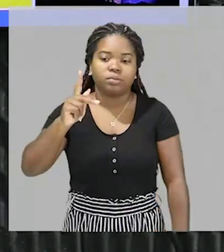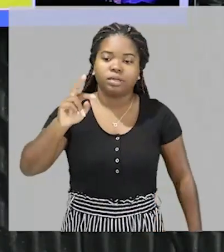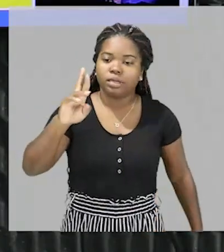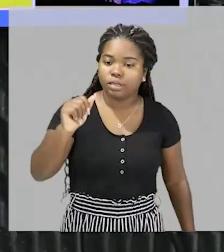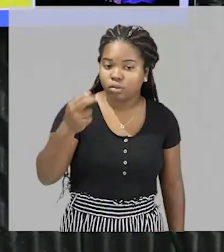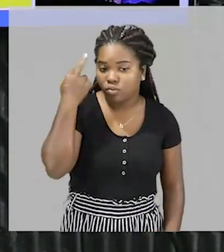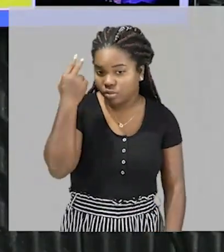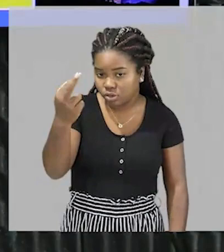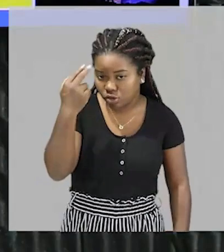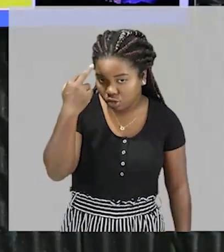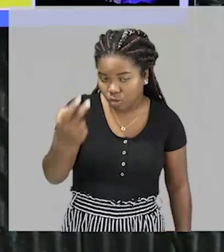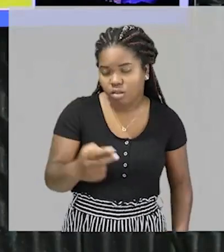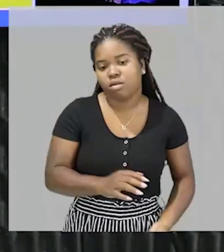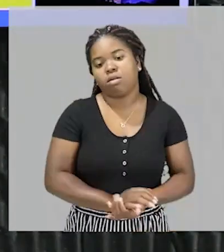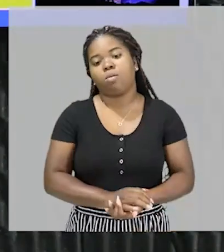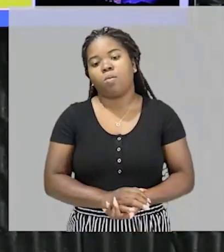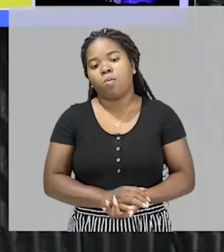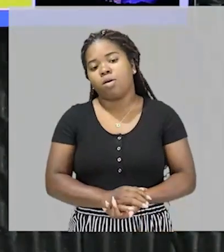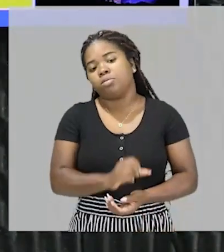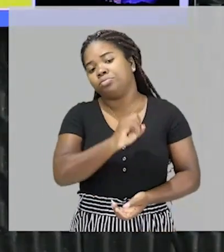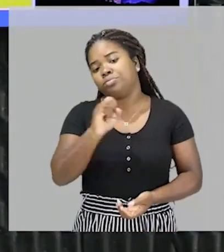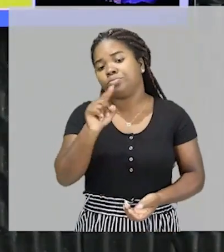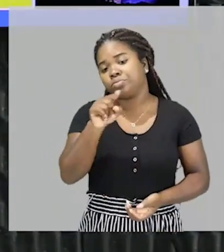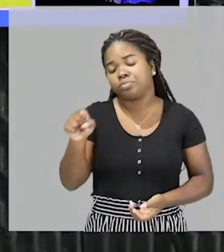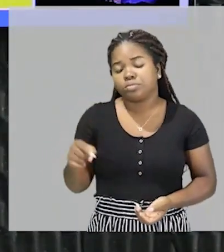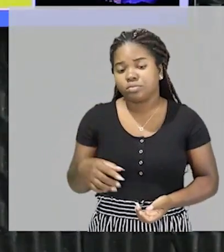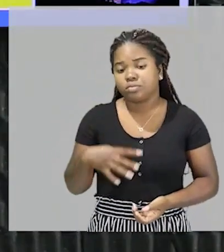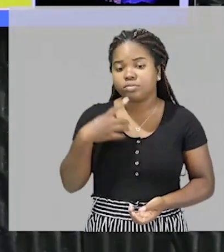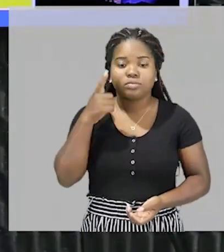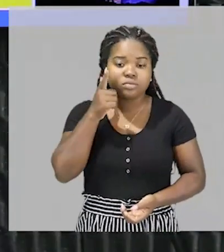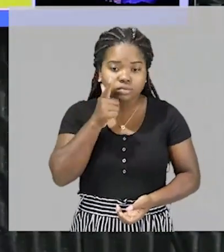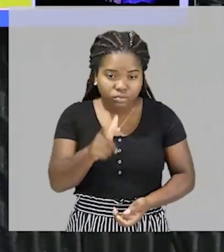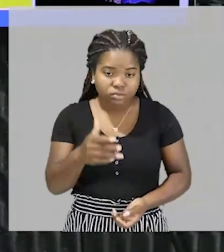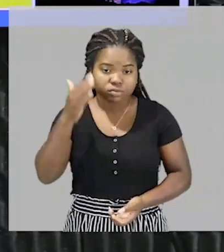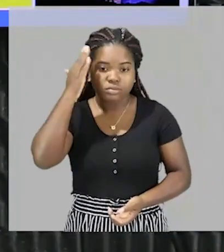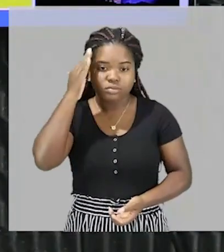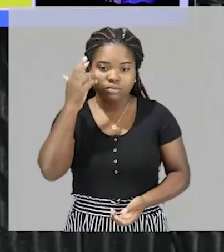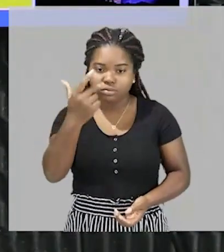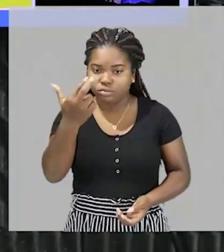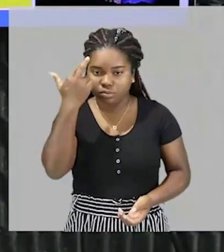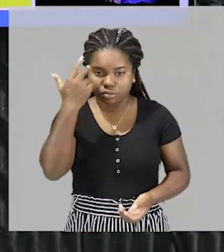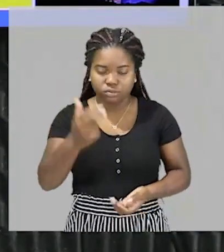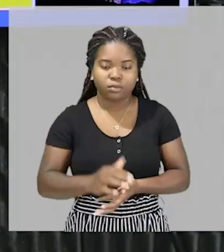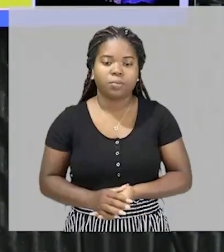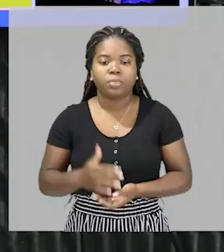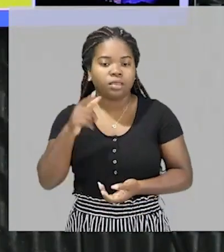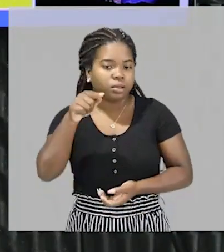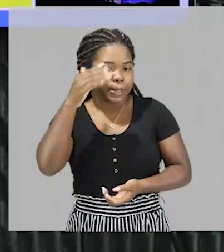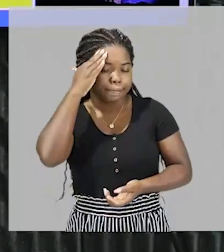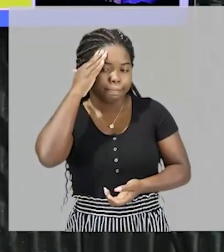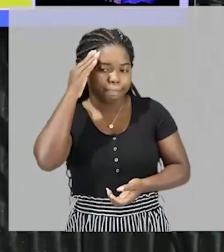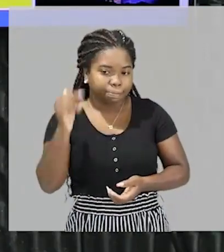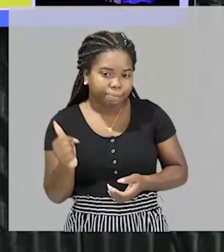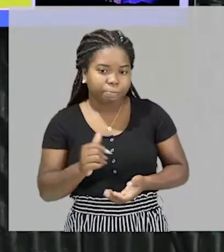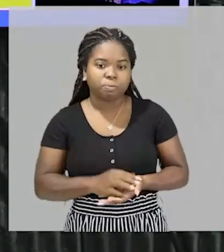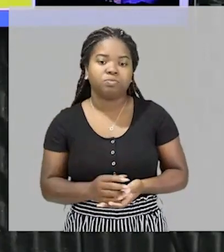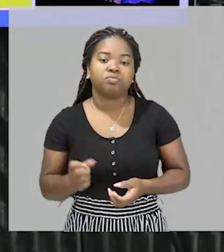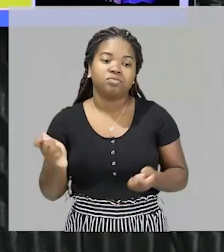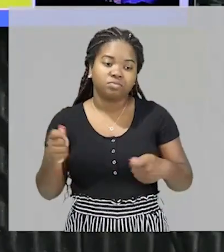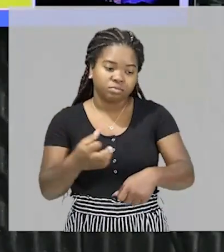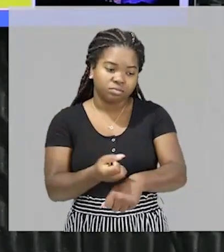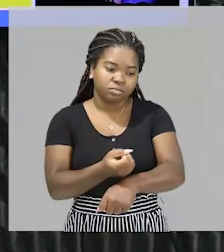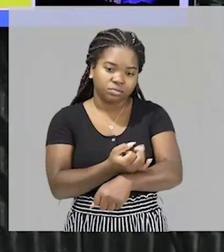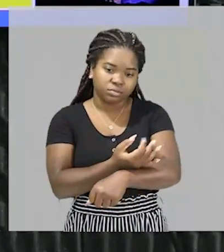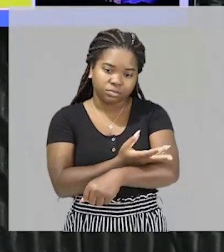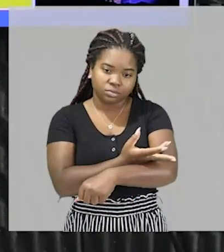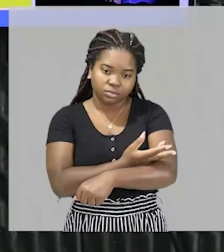forma específica. E aí, se você consegue entender a história, você sabe, né, e pode se emocionar, porque toda